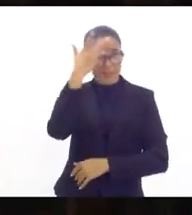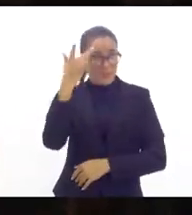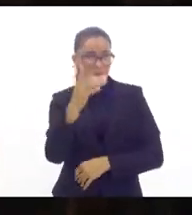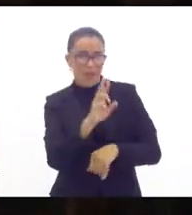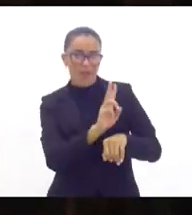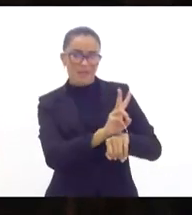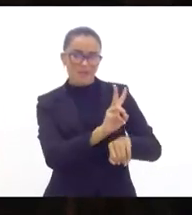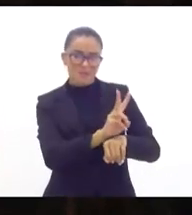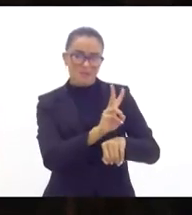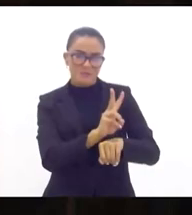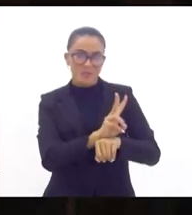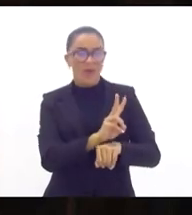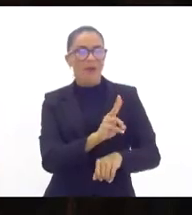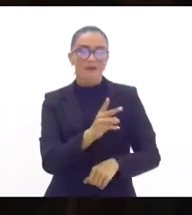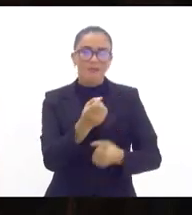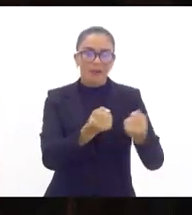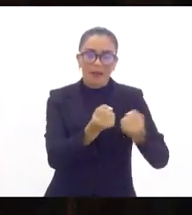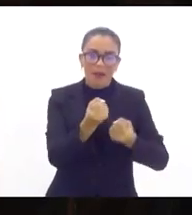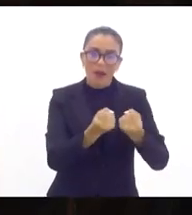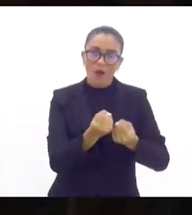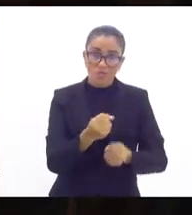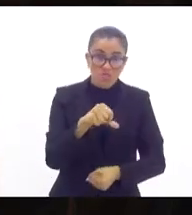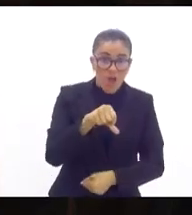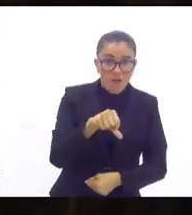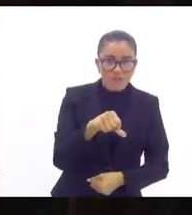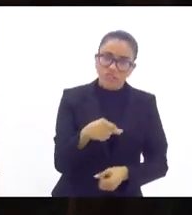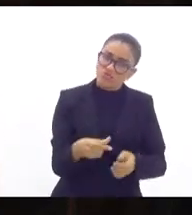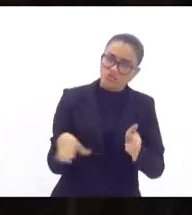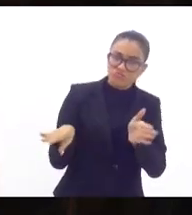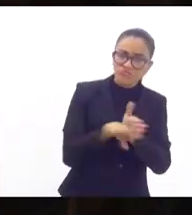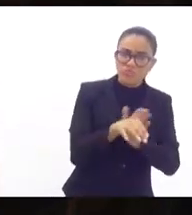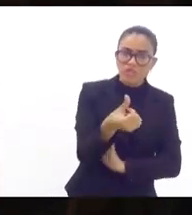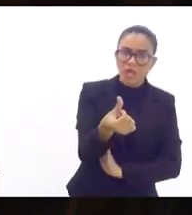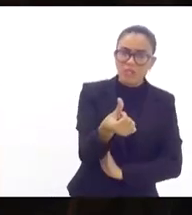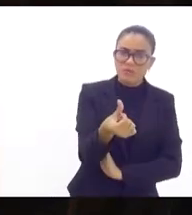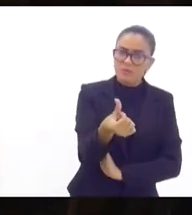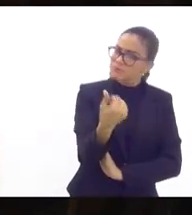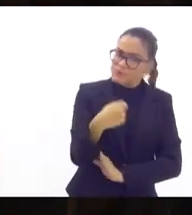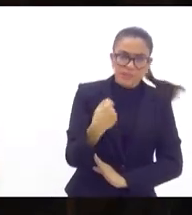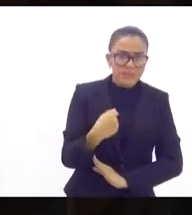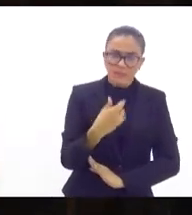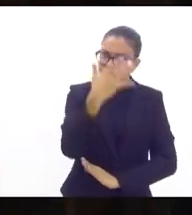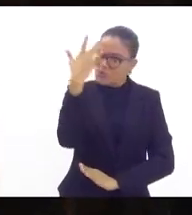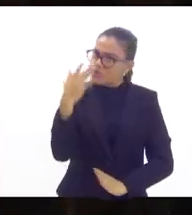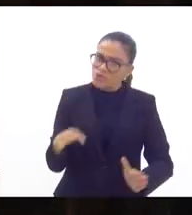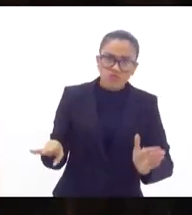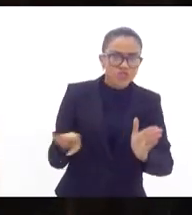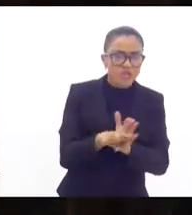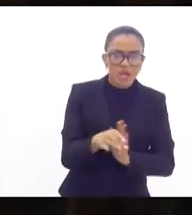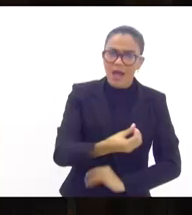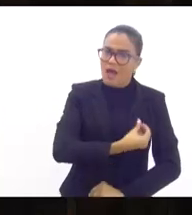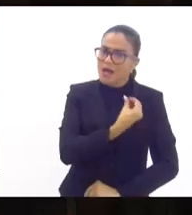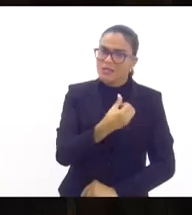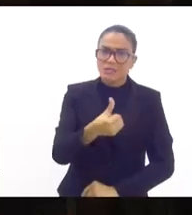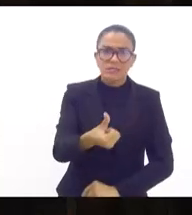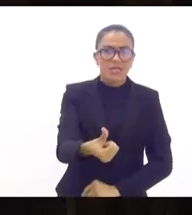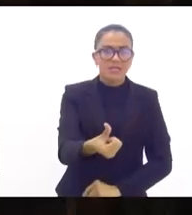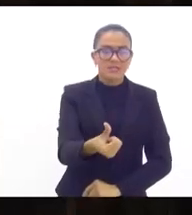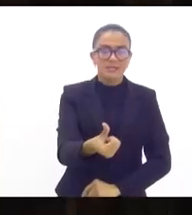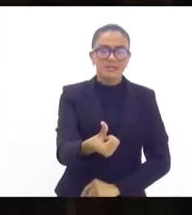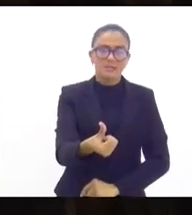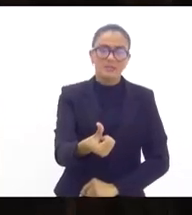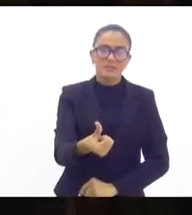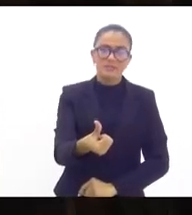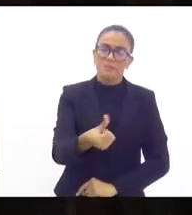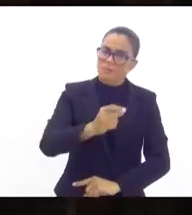lá às 9 horas da manhã chega às 6 horas alguém tenta lá às 6 horas da manhã para não deixar eles fazerem o que eles fazem